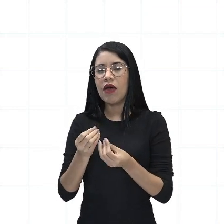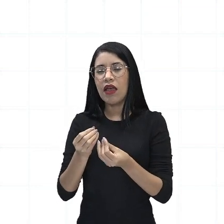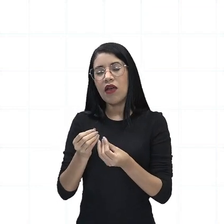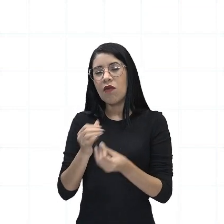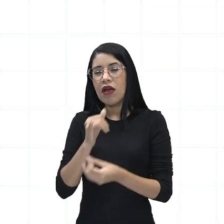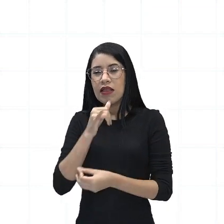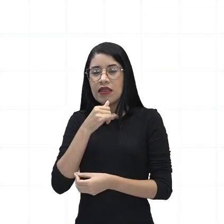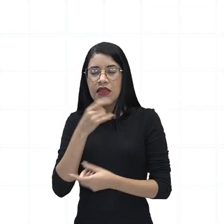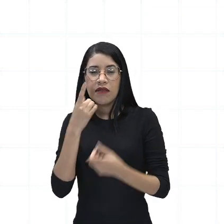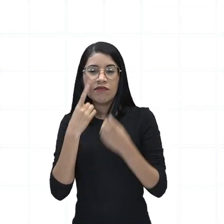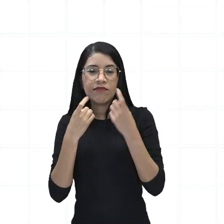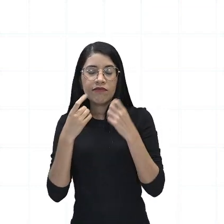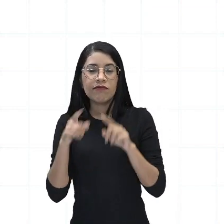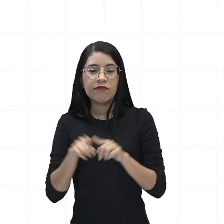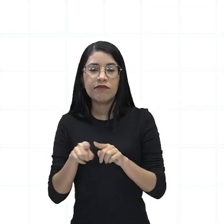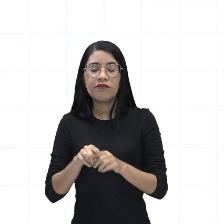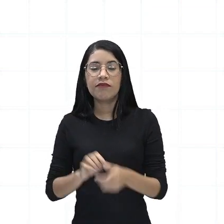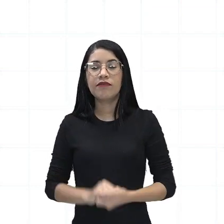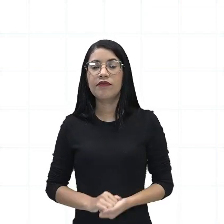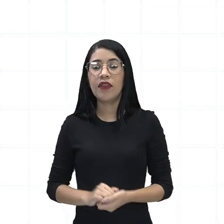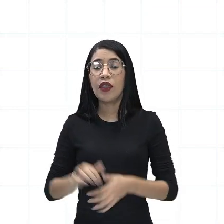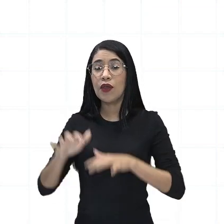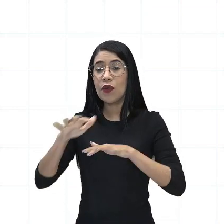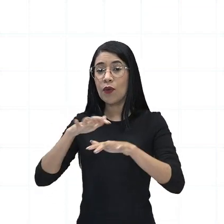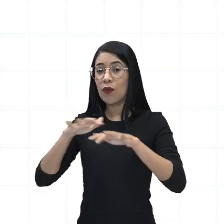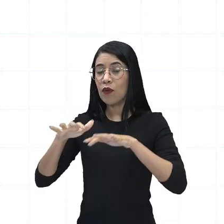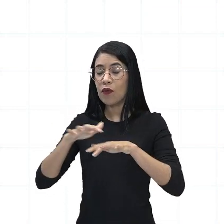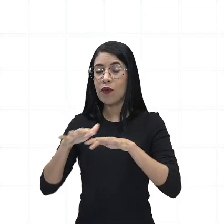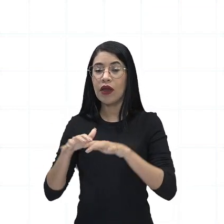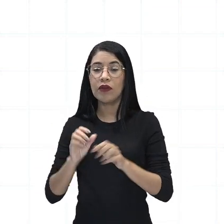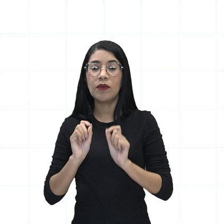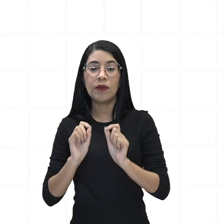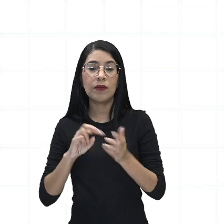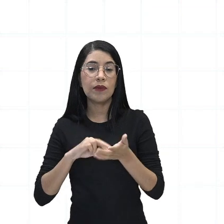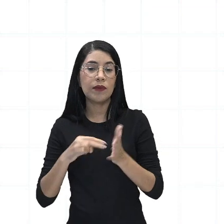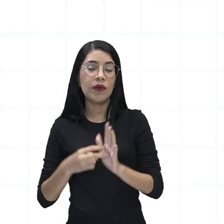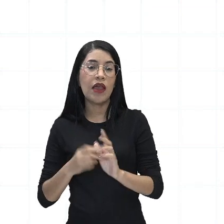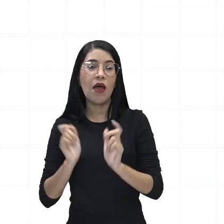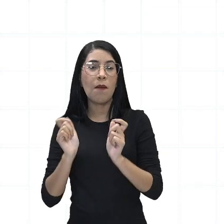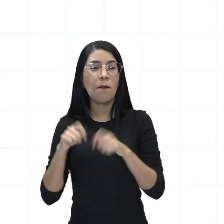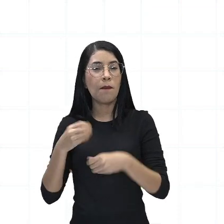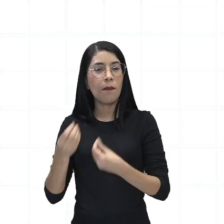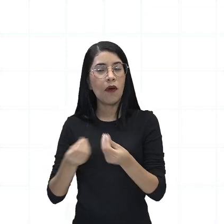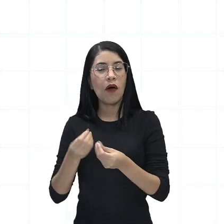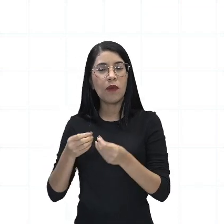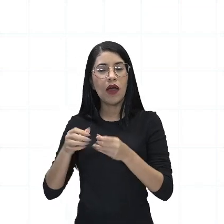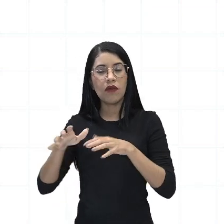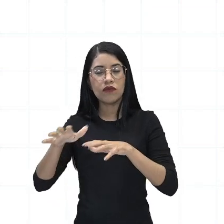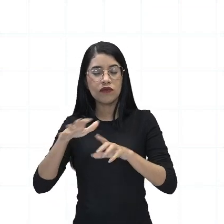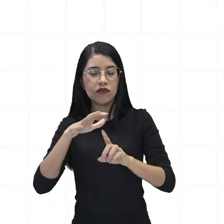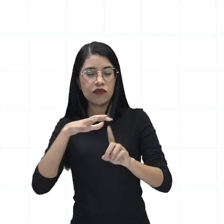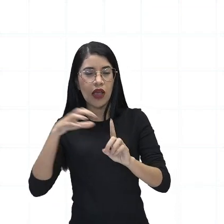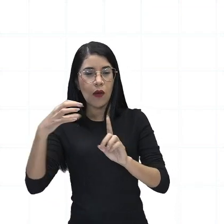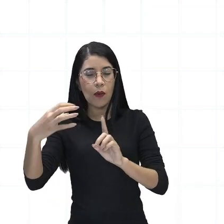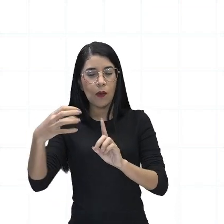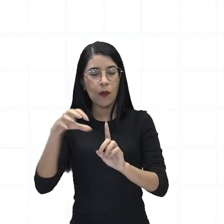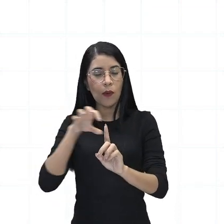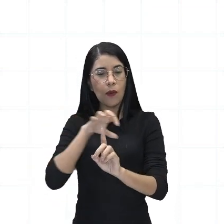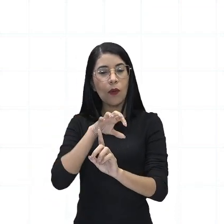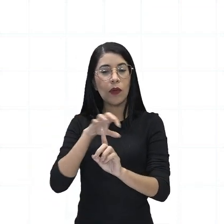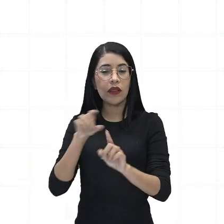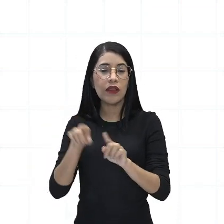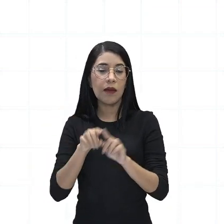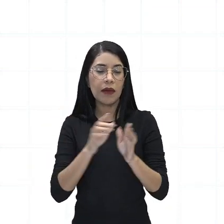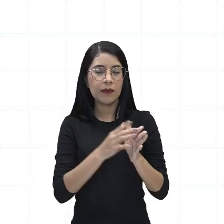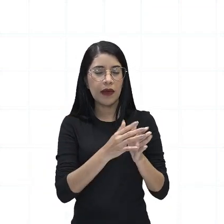dramáticos. E nós temos o movimento também, a capacidade de variar a posição e o foco da luz ao